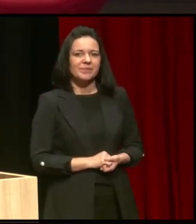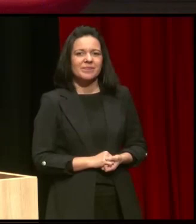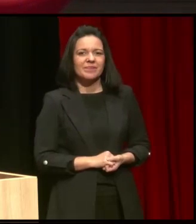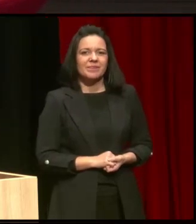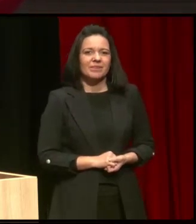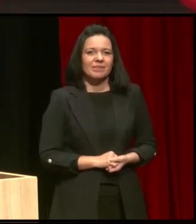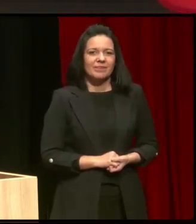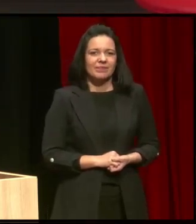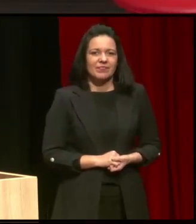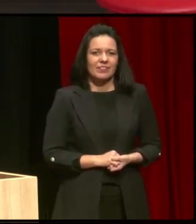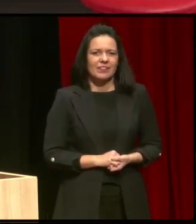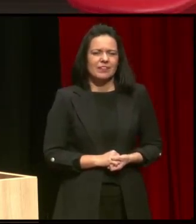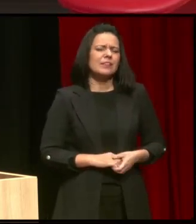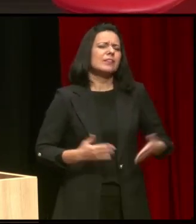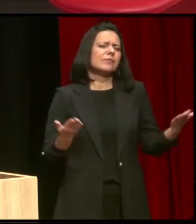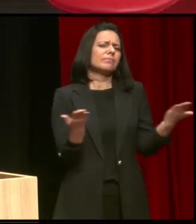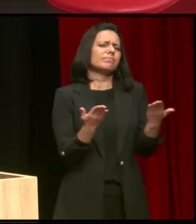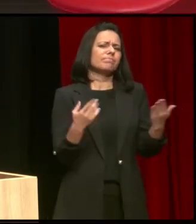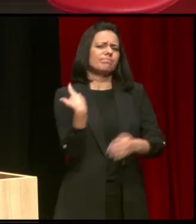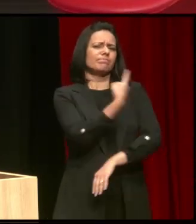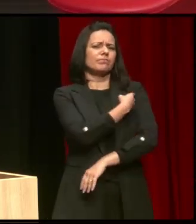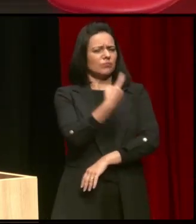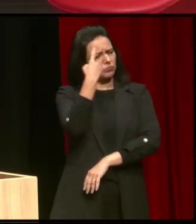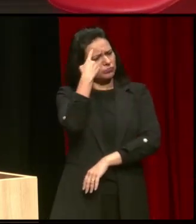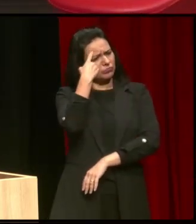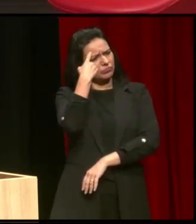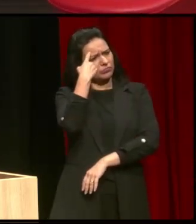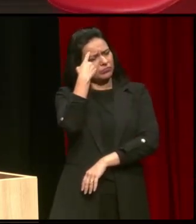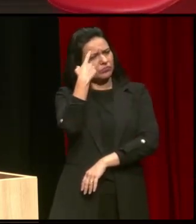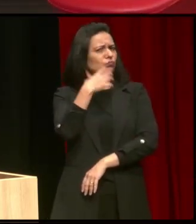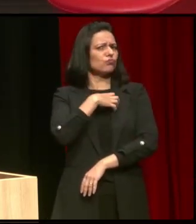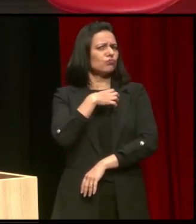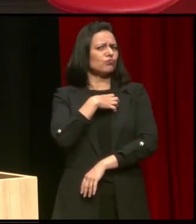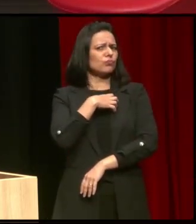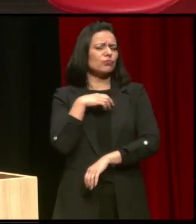Agora nós temos que perguntar assim, gente, qual é o objetivo do ministério cristão?